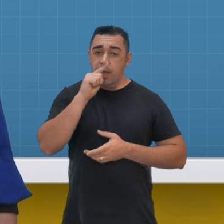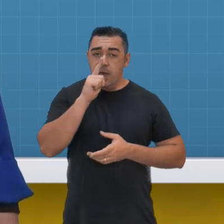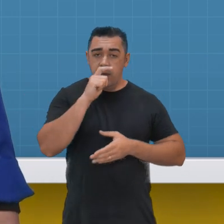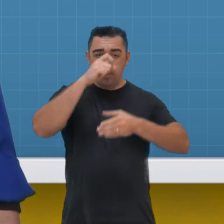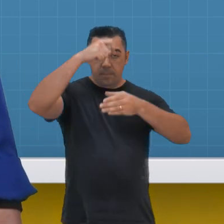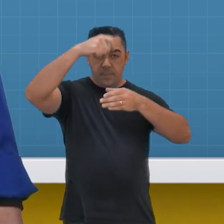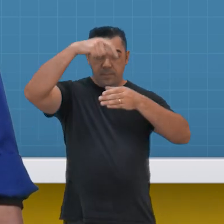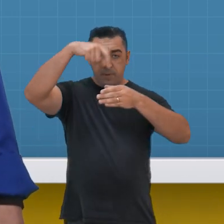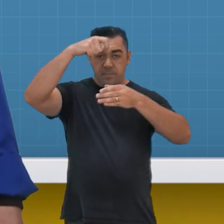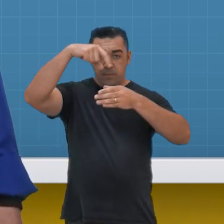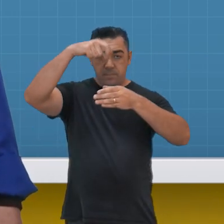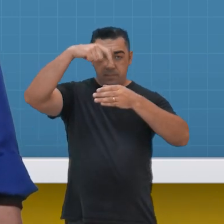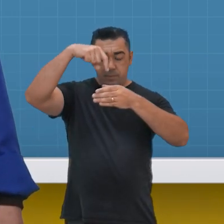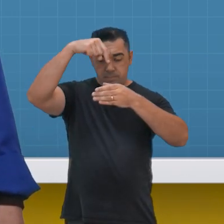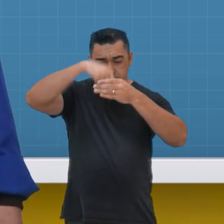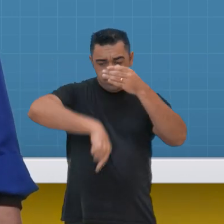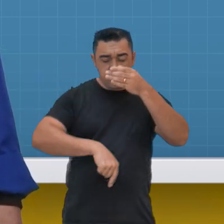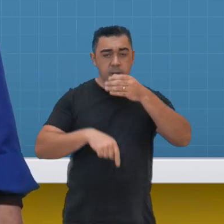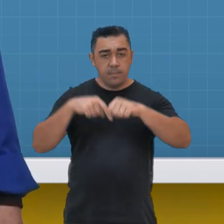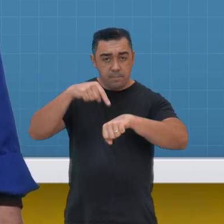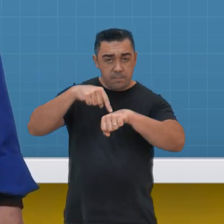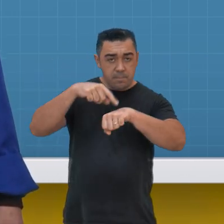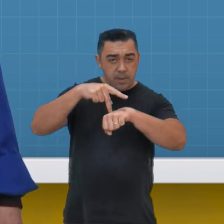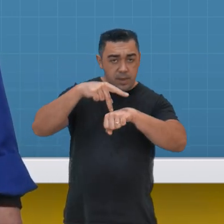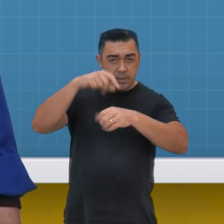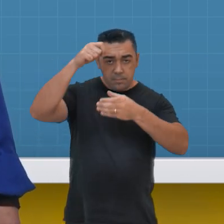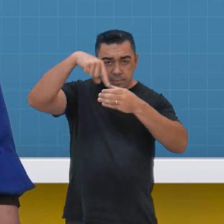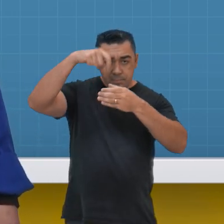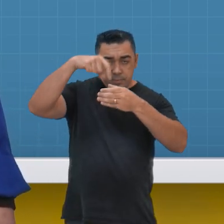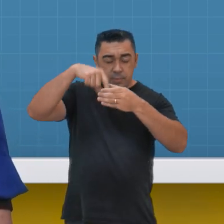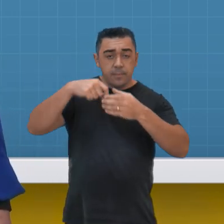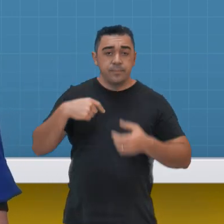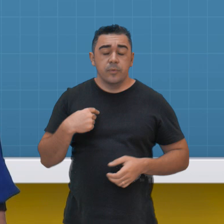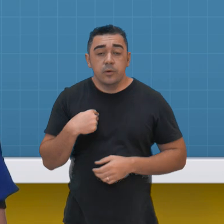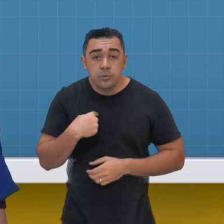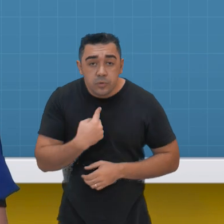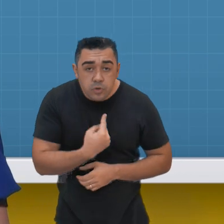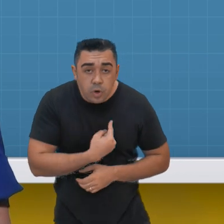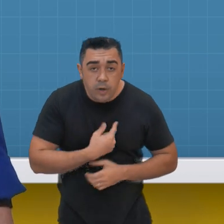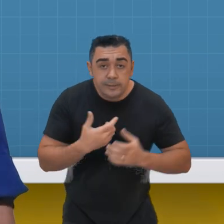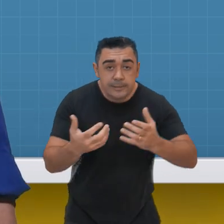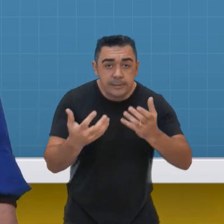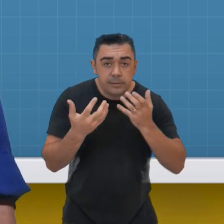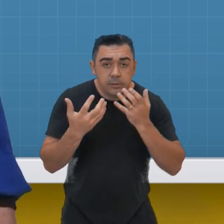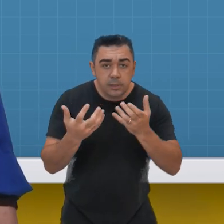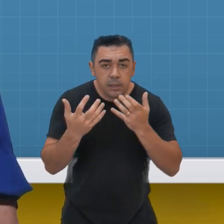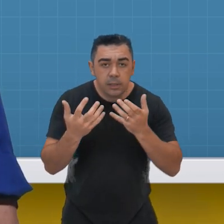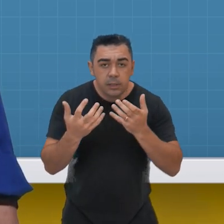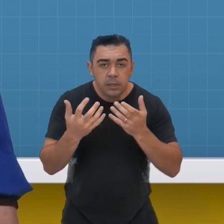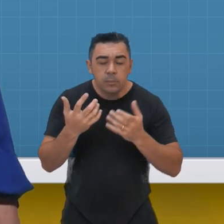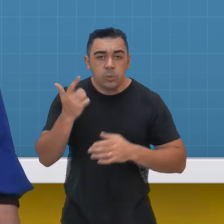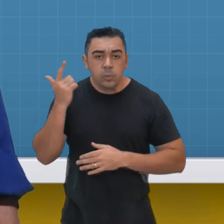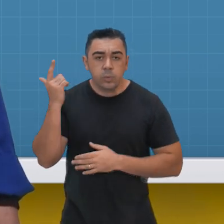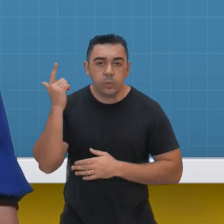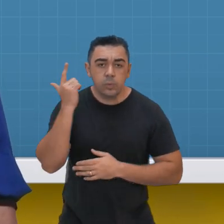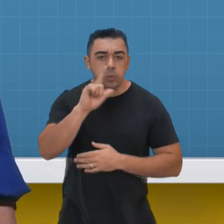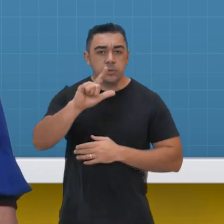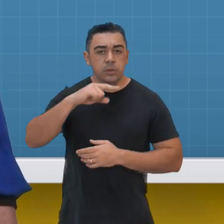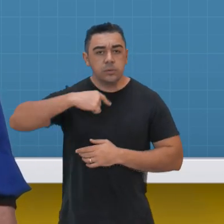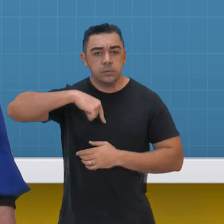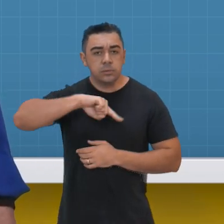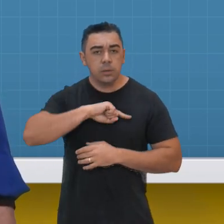Água mole em pedra dura significa que se realmente queremos conquistar algo,